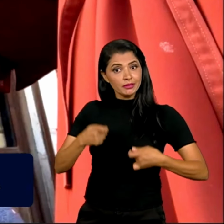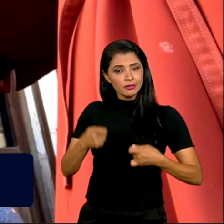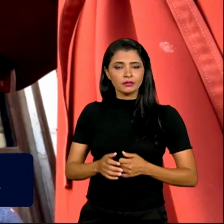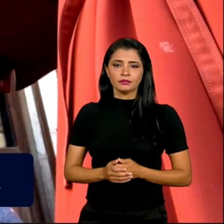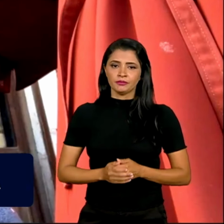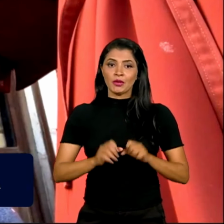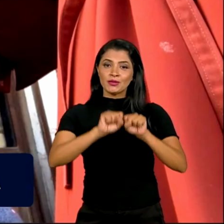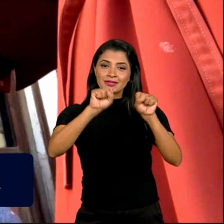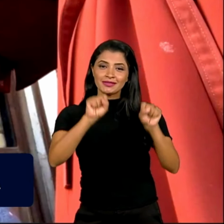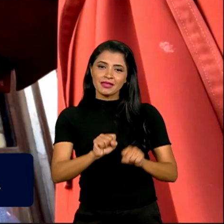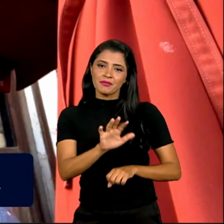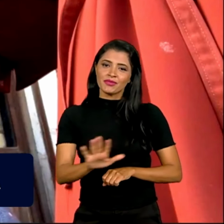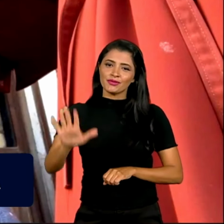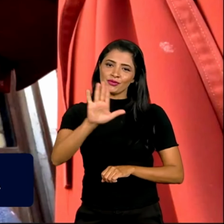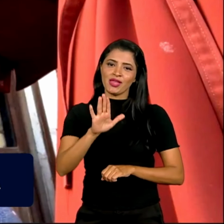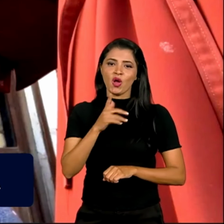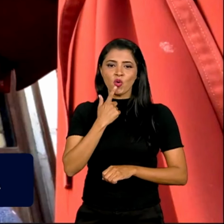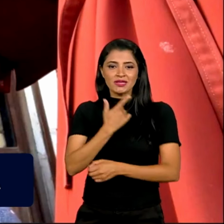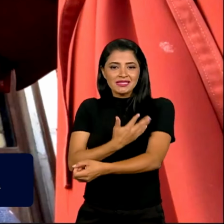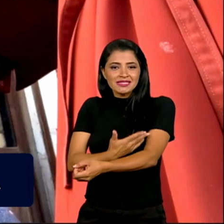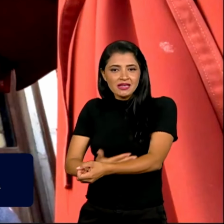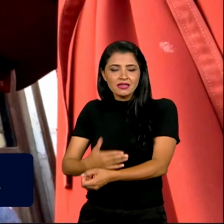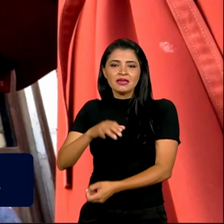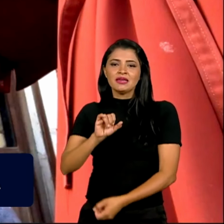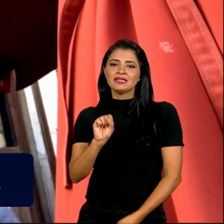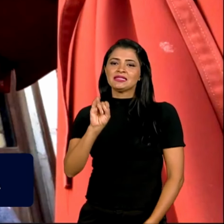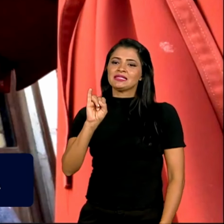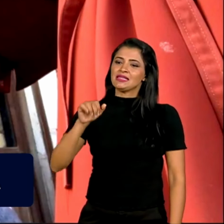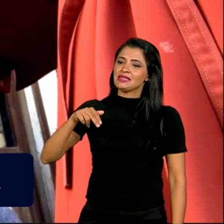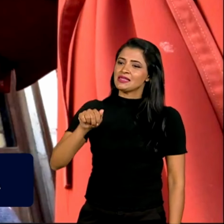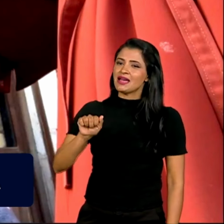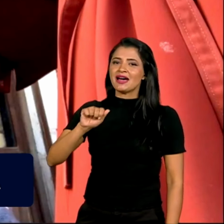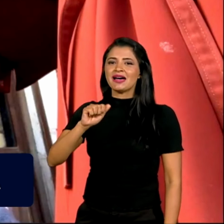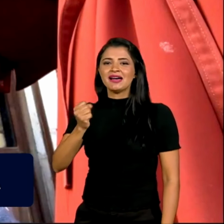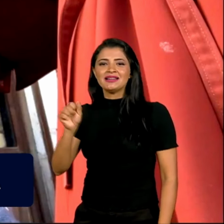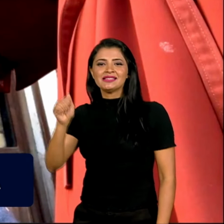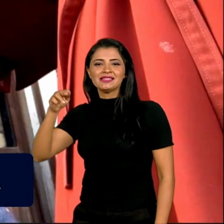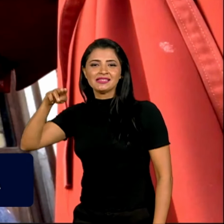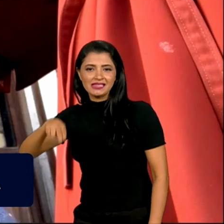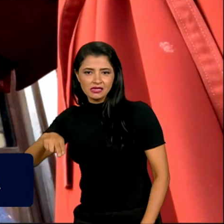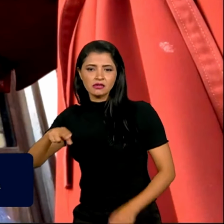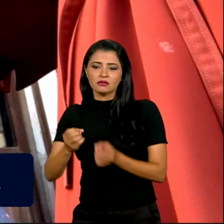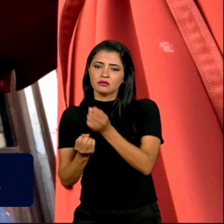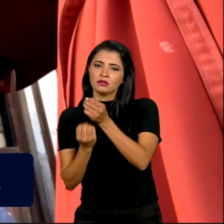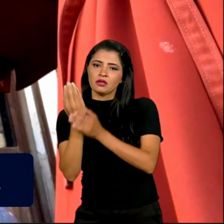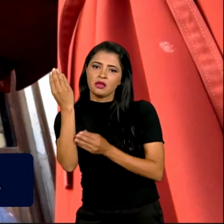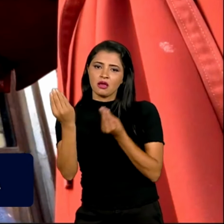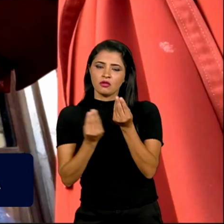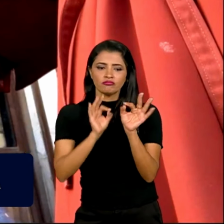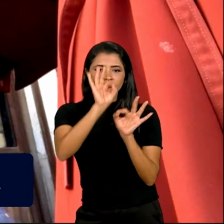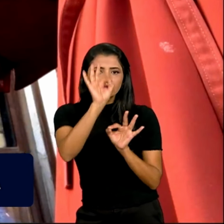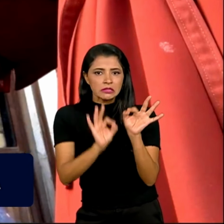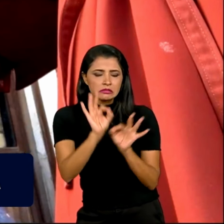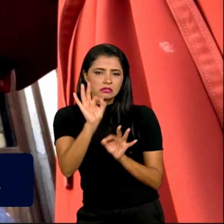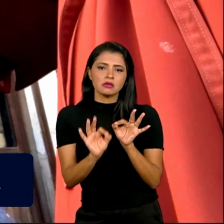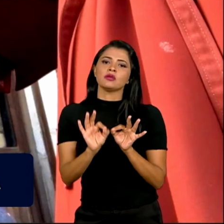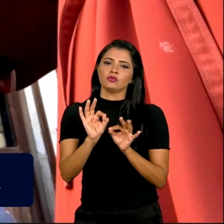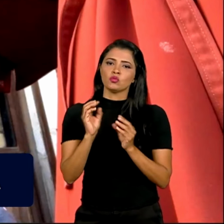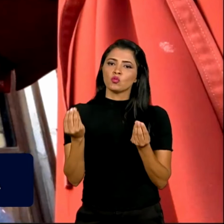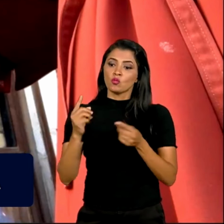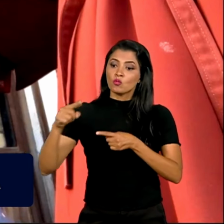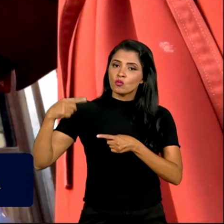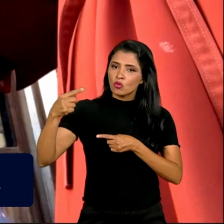Nacional de Sangue que nós temos hoje, né, o SINASAN, ele foi construído de uma forma muito bem estruturada